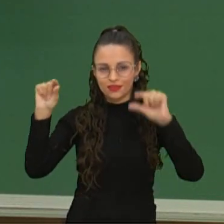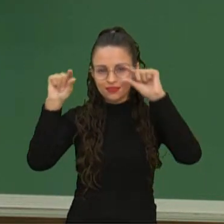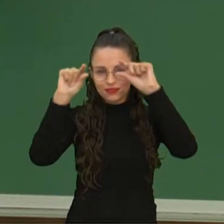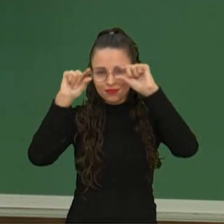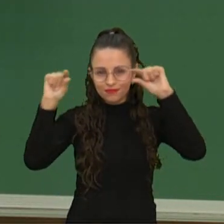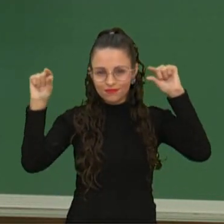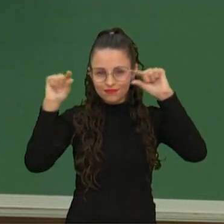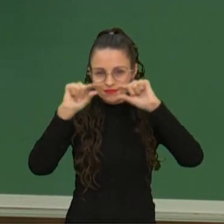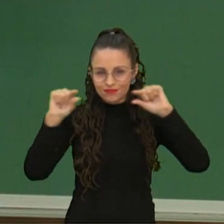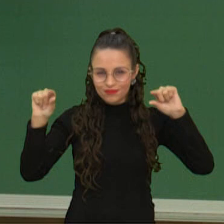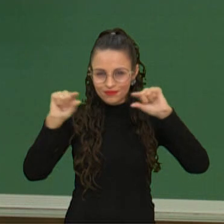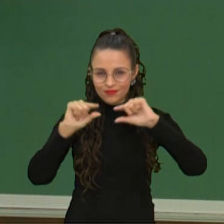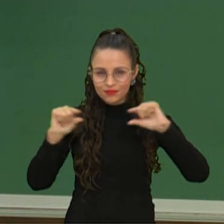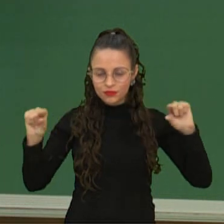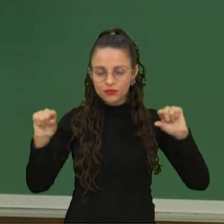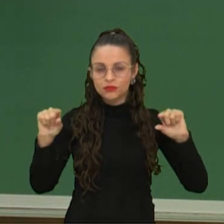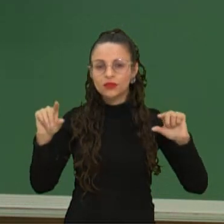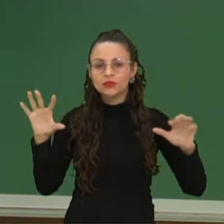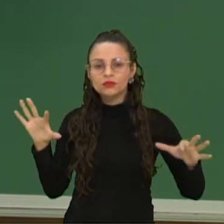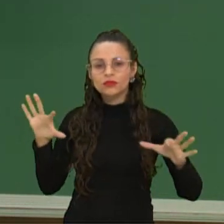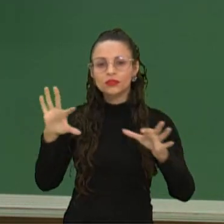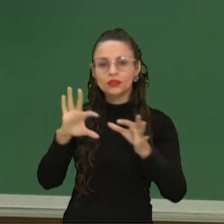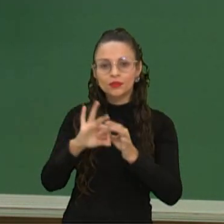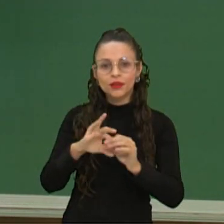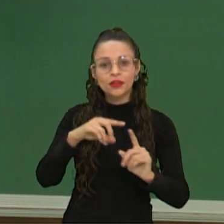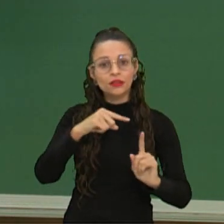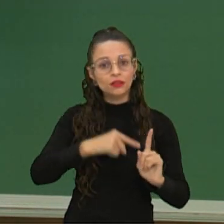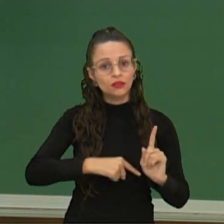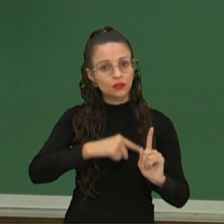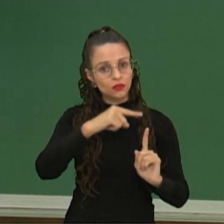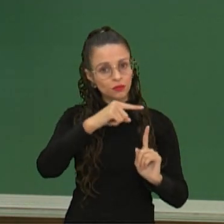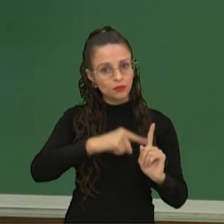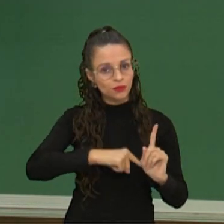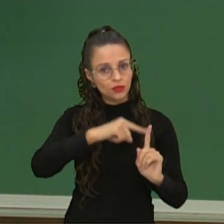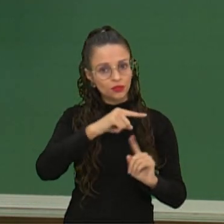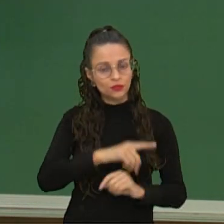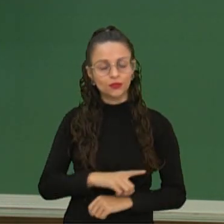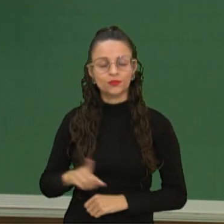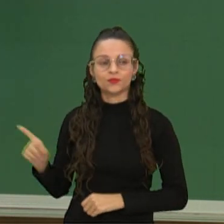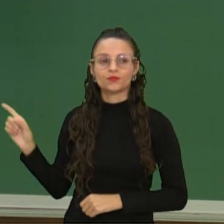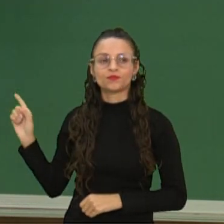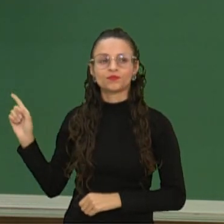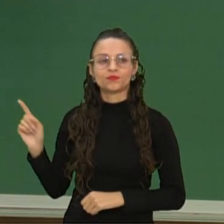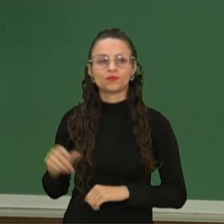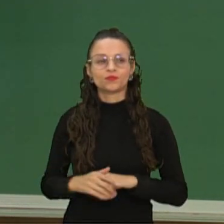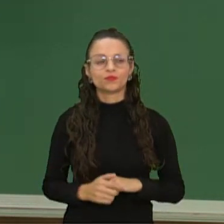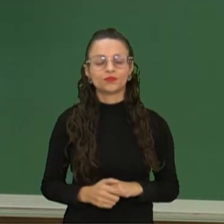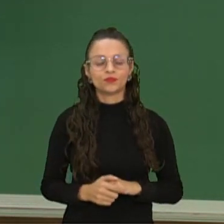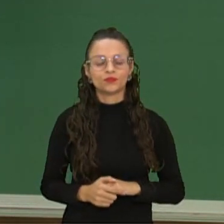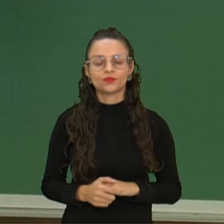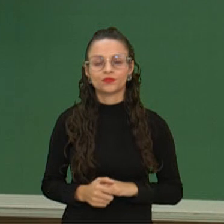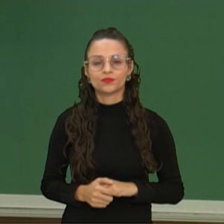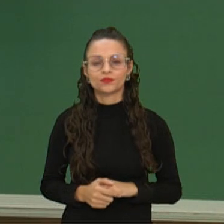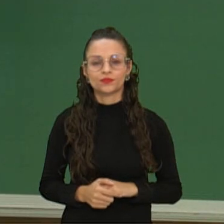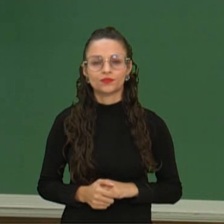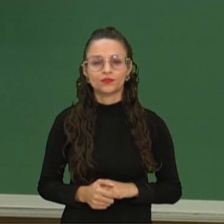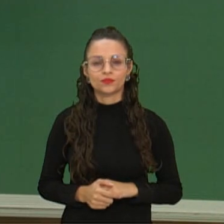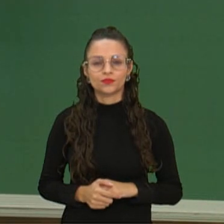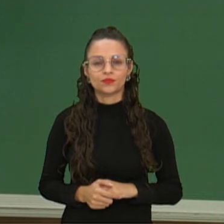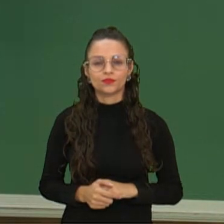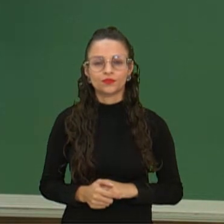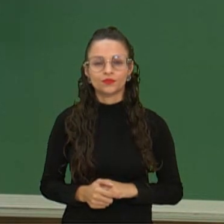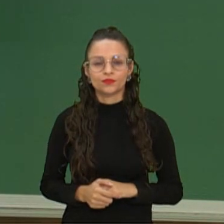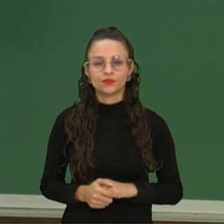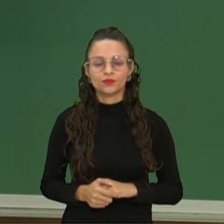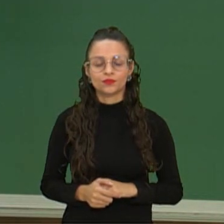se refere à temperatura. Quando ele fala aqui, né? The planet surfaced to a temperature above